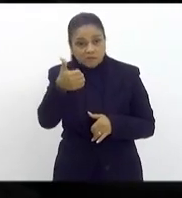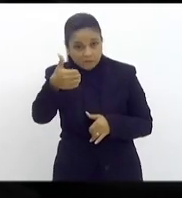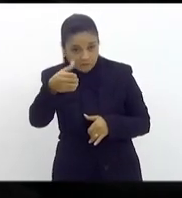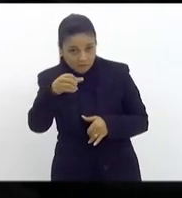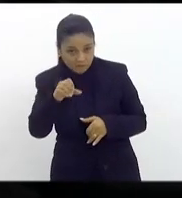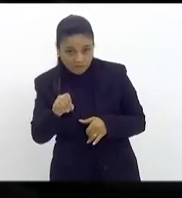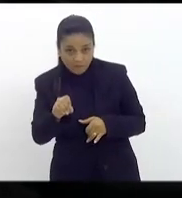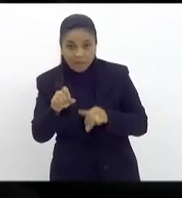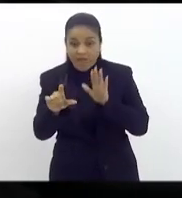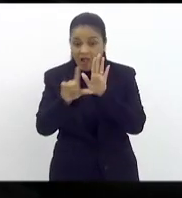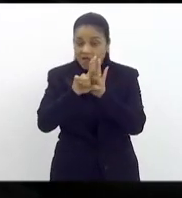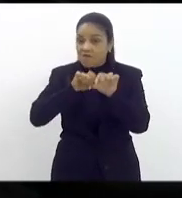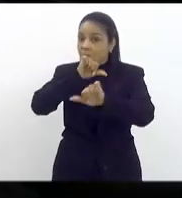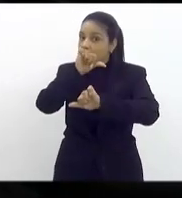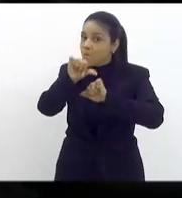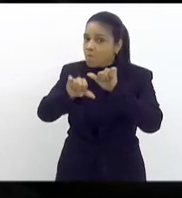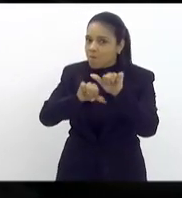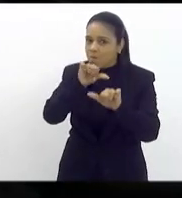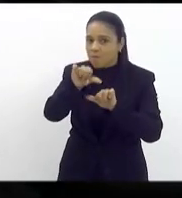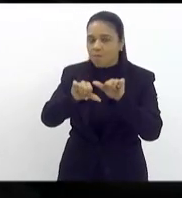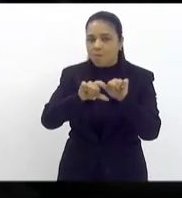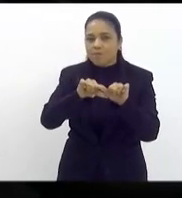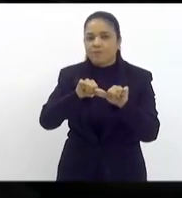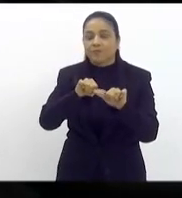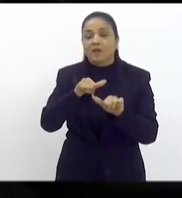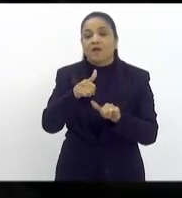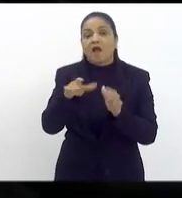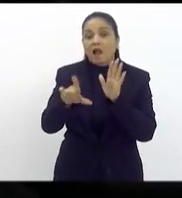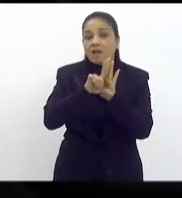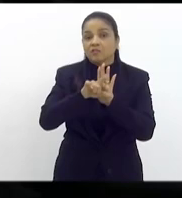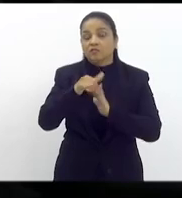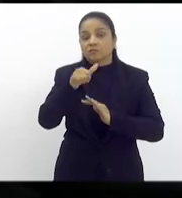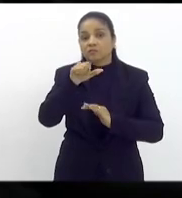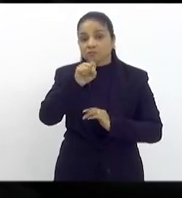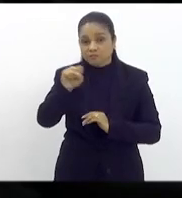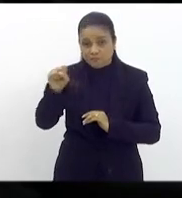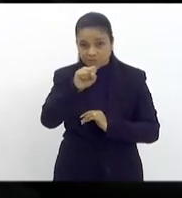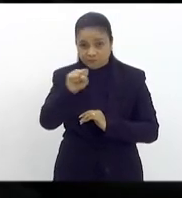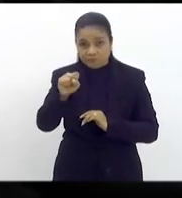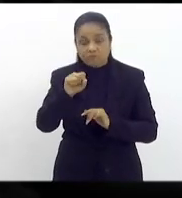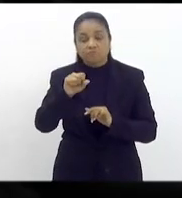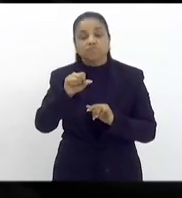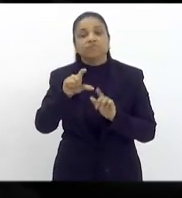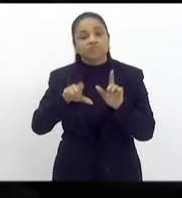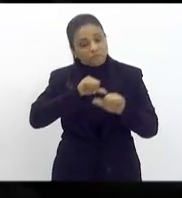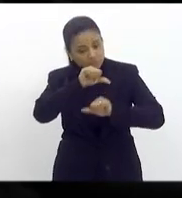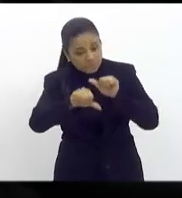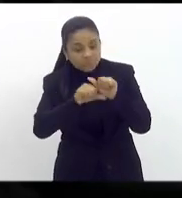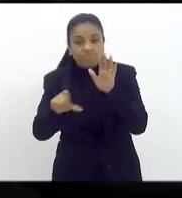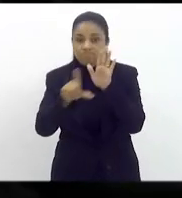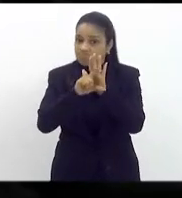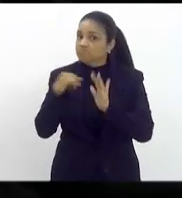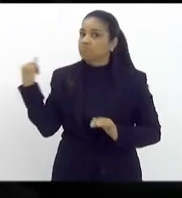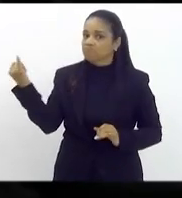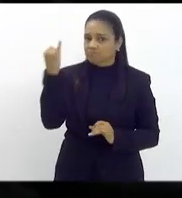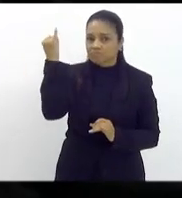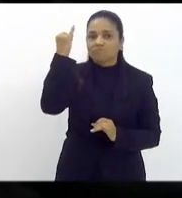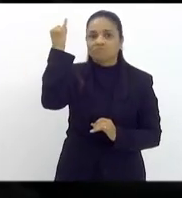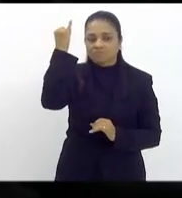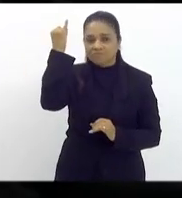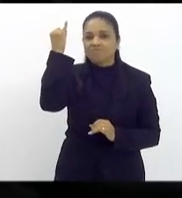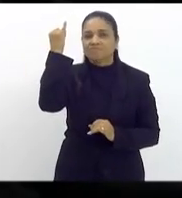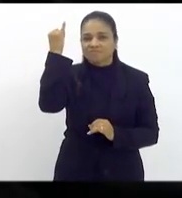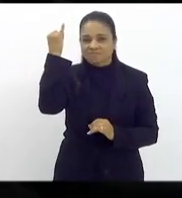lei foi alterada recentemente, a lei de 98, mas houve uma alteração legislativa importante que